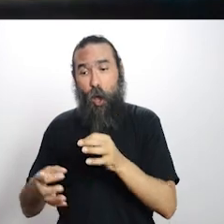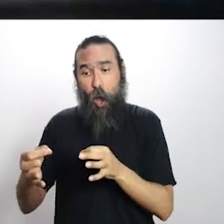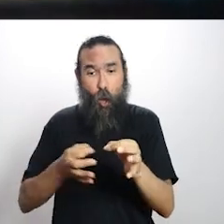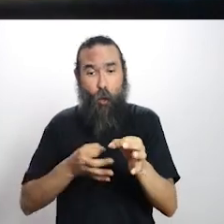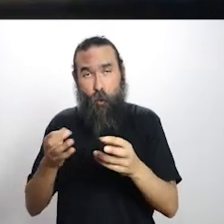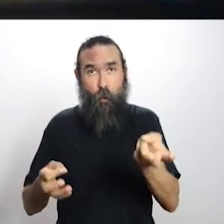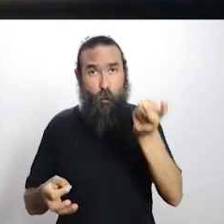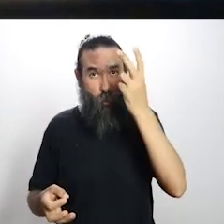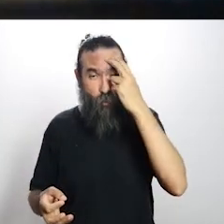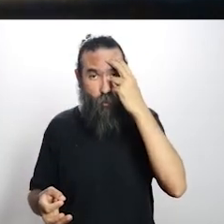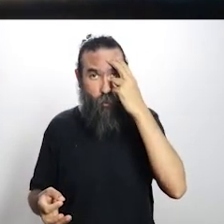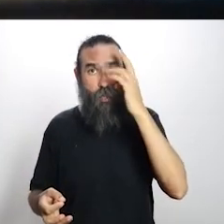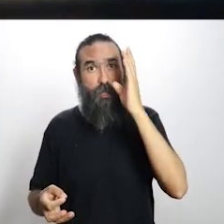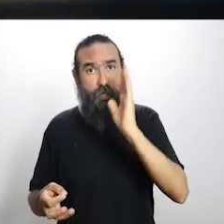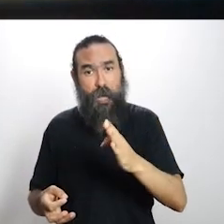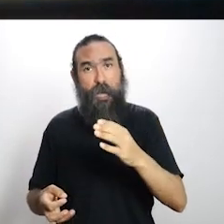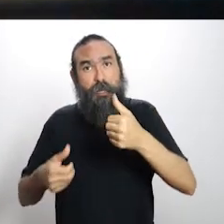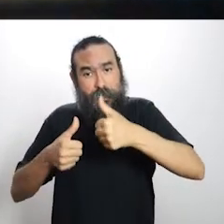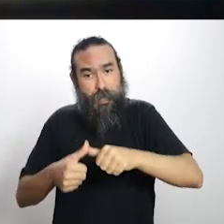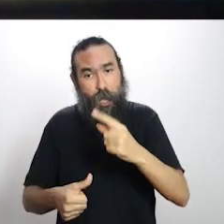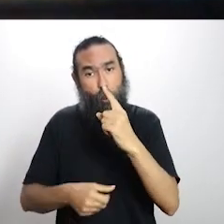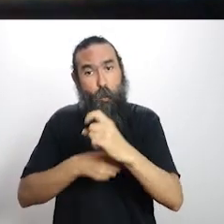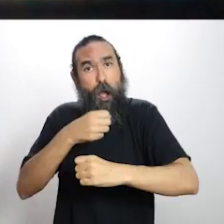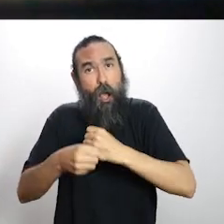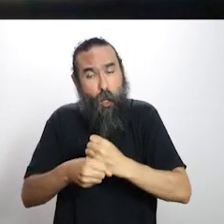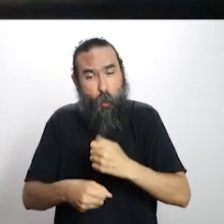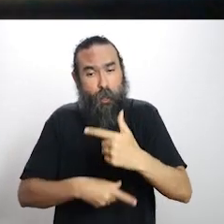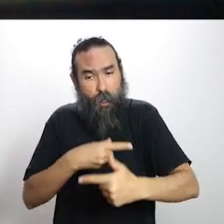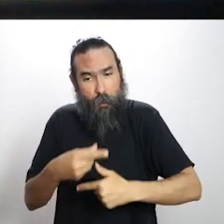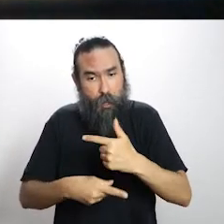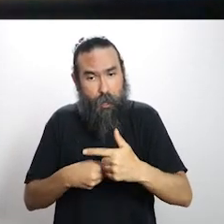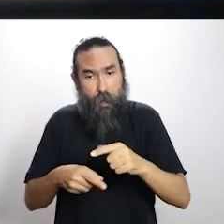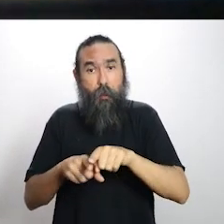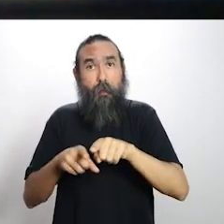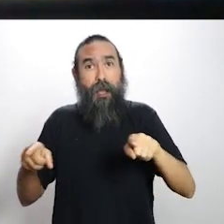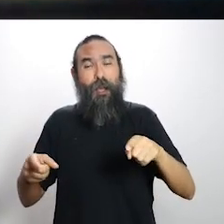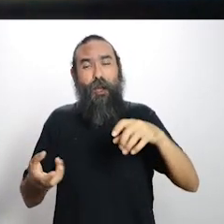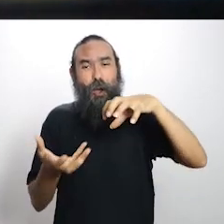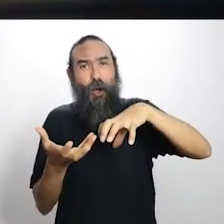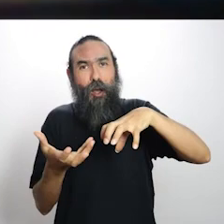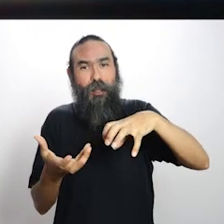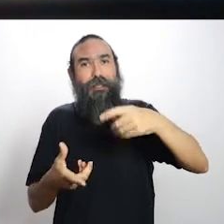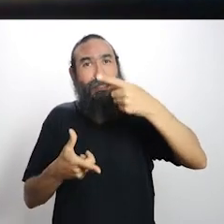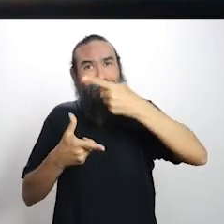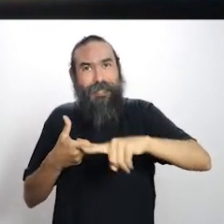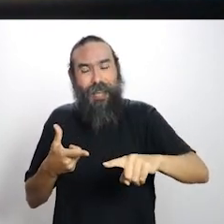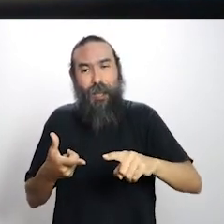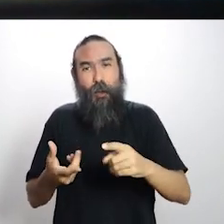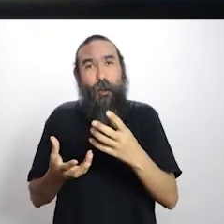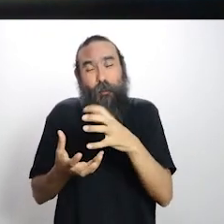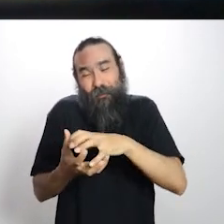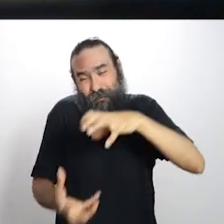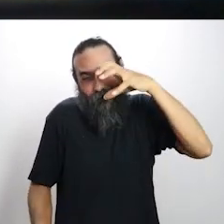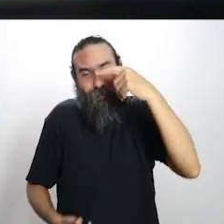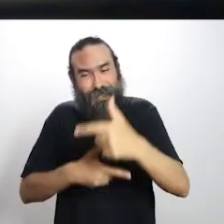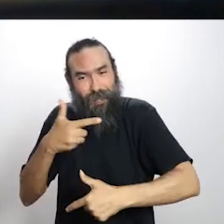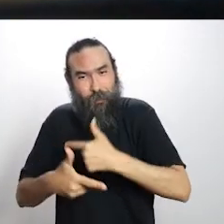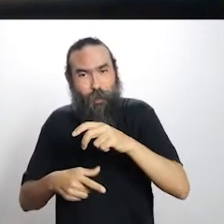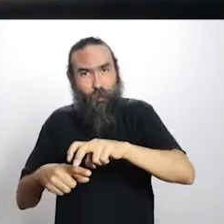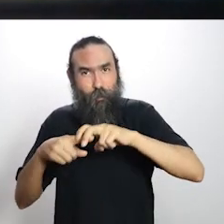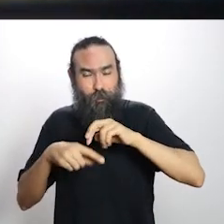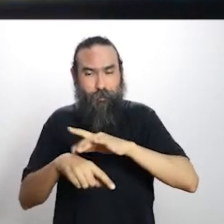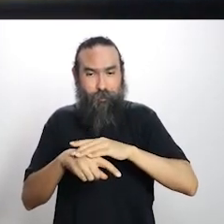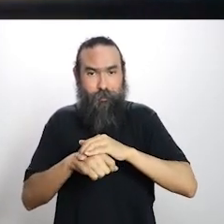uma gestão de um ano, porém, como o Congresso está trabalhando de forma excepcional e extraordinária, a